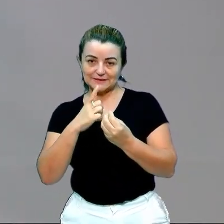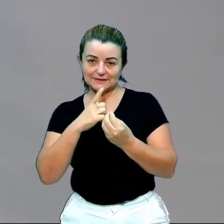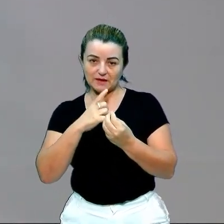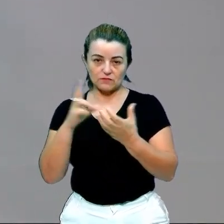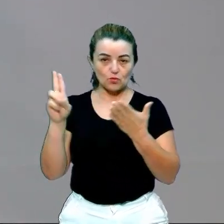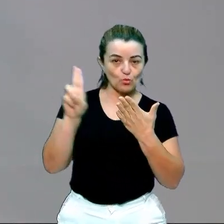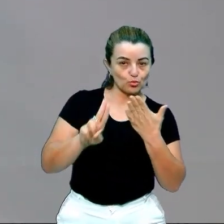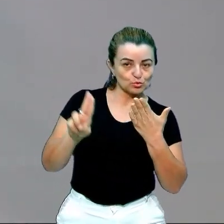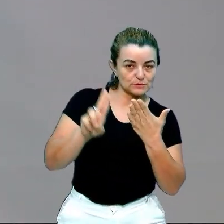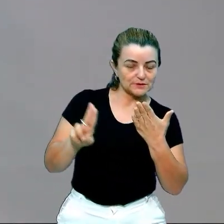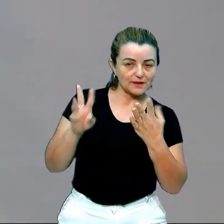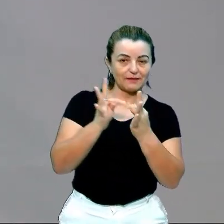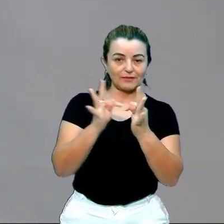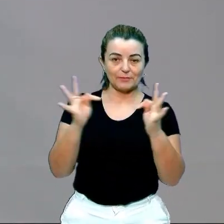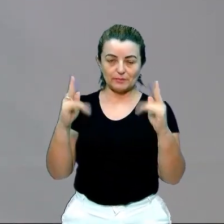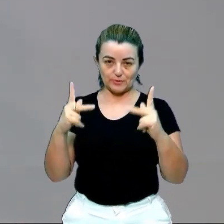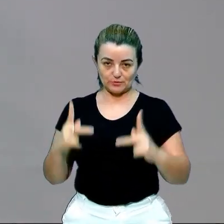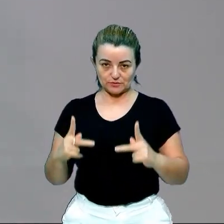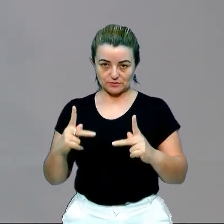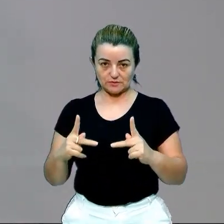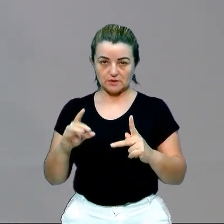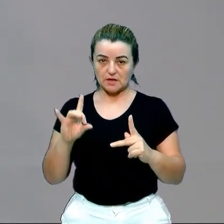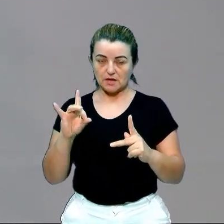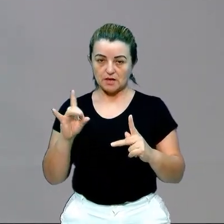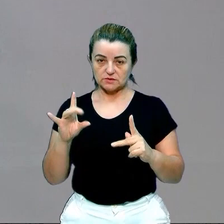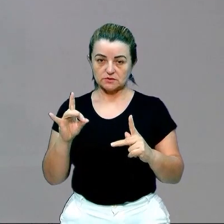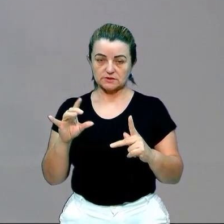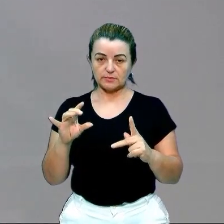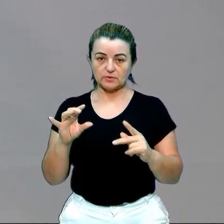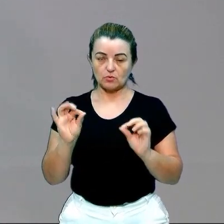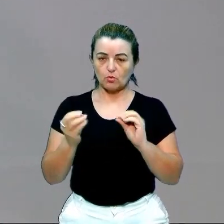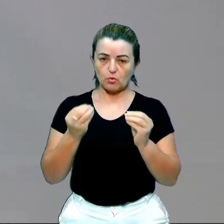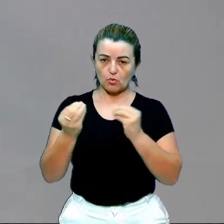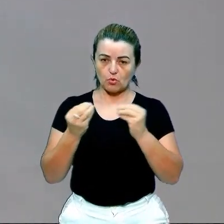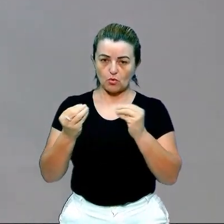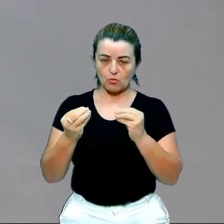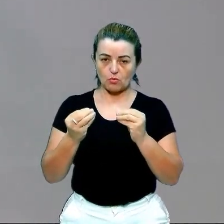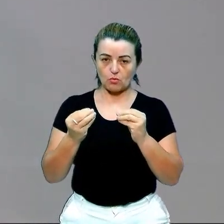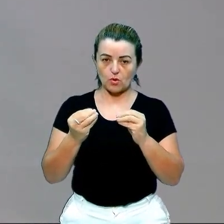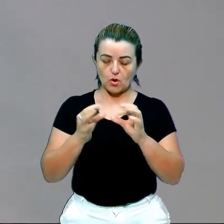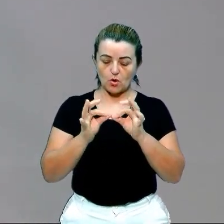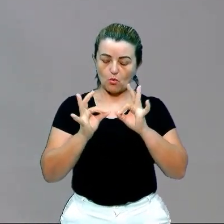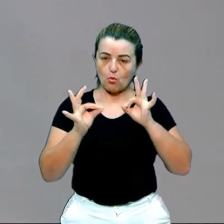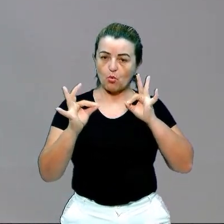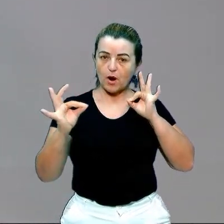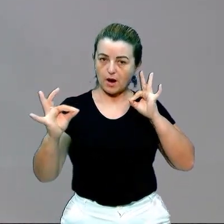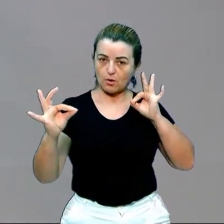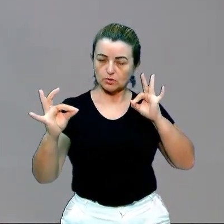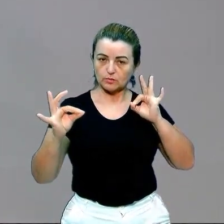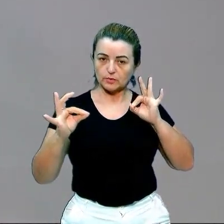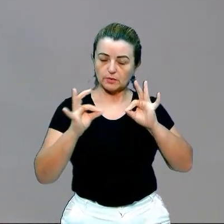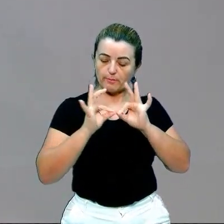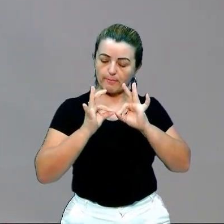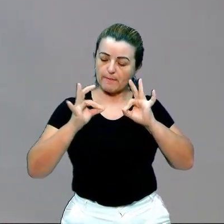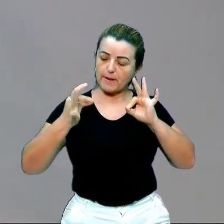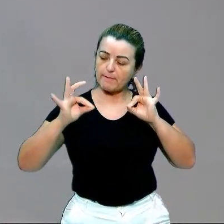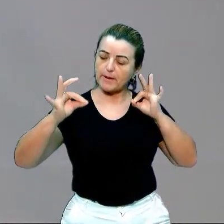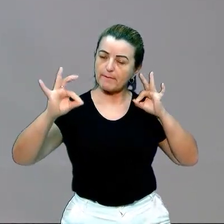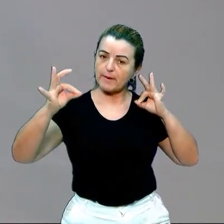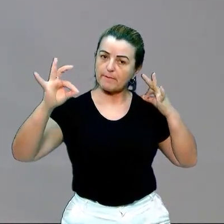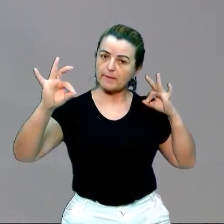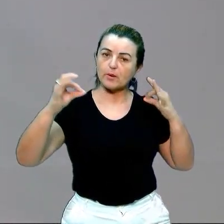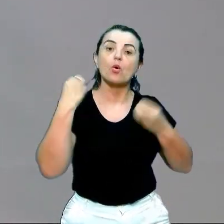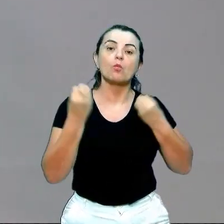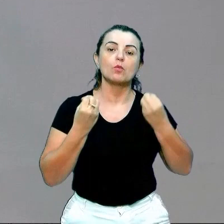pela tabela periódica. É só você saber, o raio atômico cresce como? Você vai seguir a ordem da setinha como está sendo indicado aqui nos